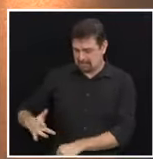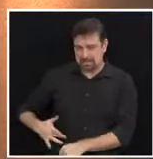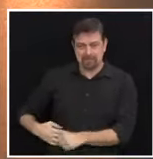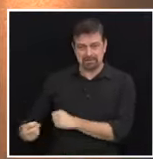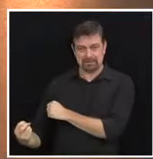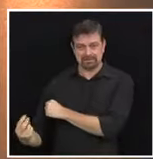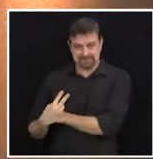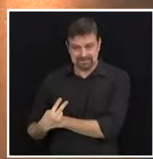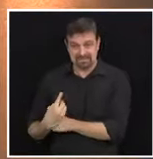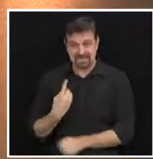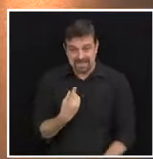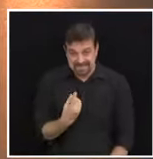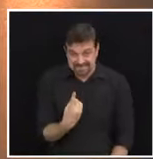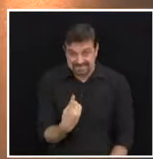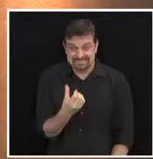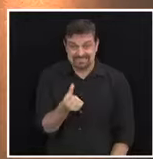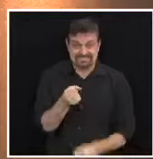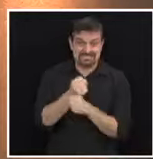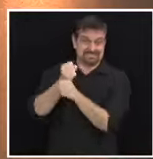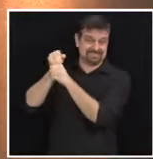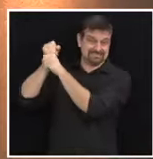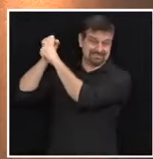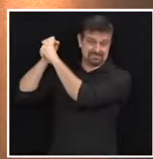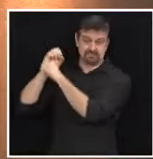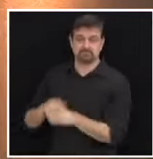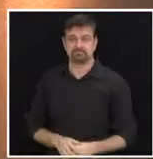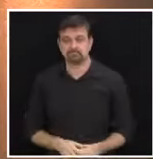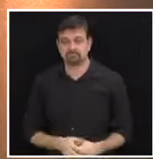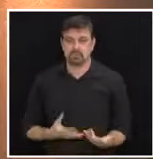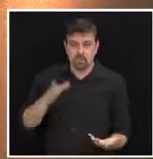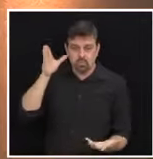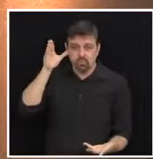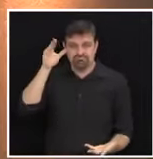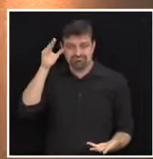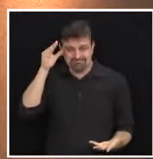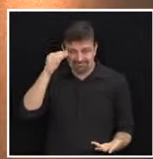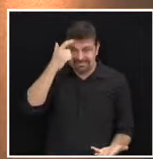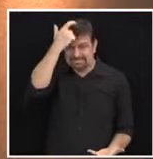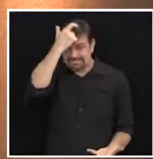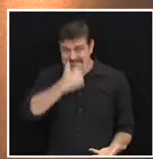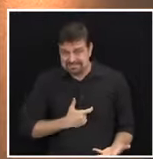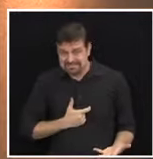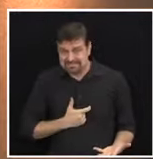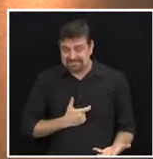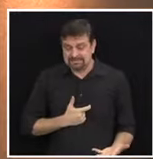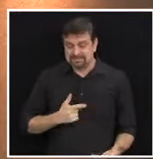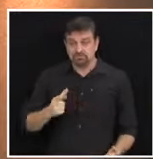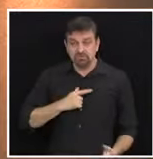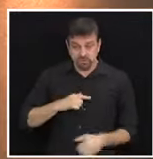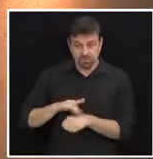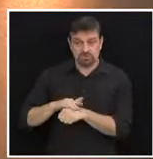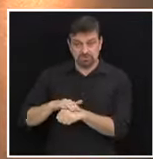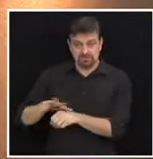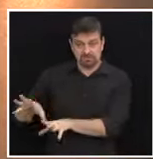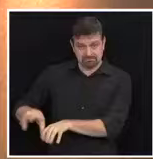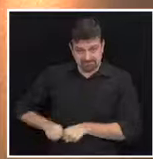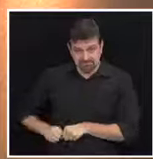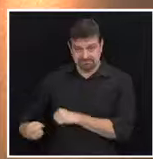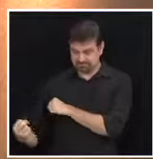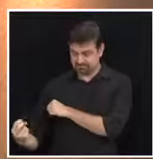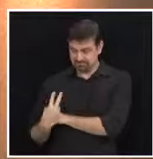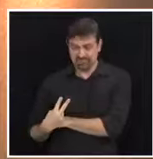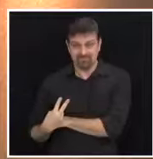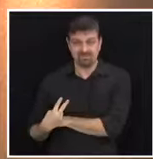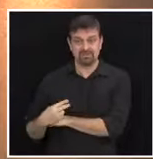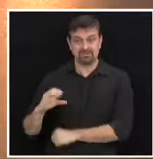há 16 anos atrás. E pela curiosidade natural de eu ser um portador do vírus da hepatite